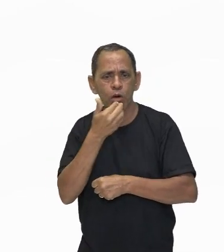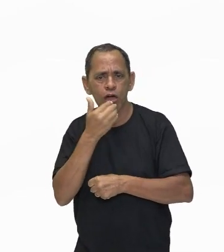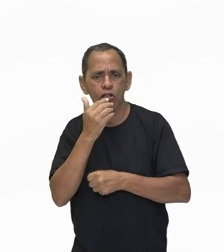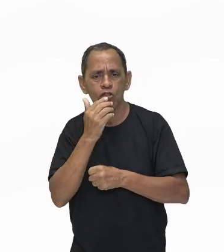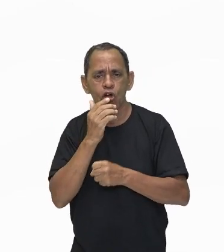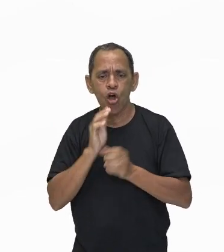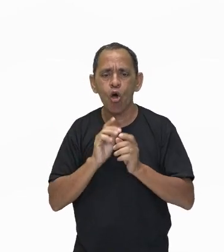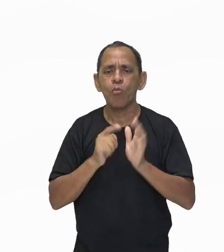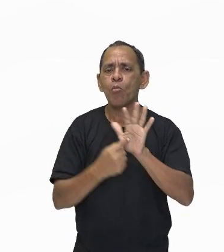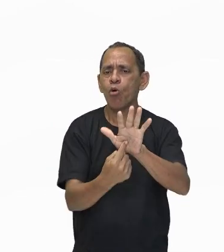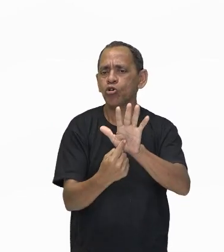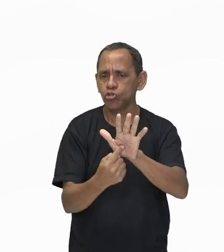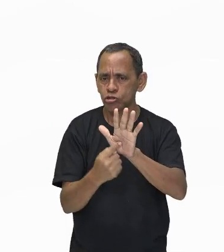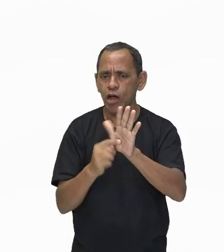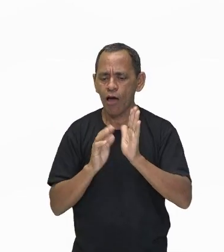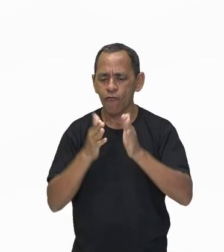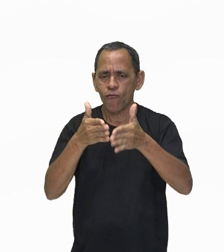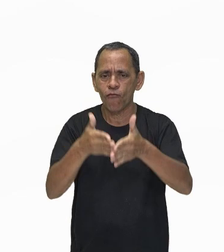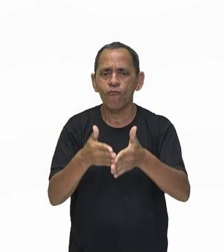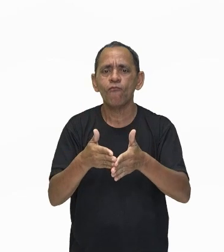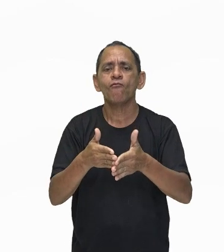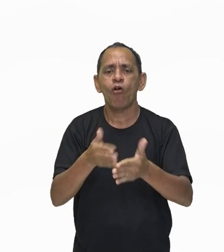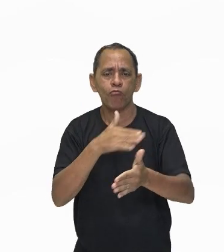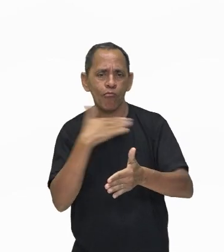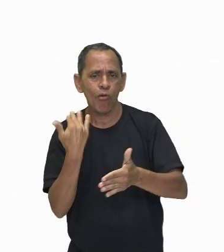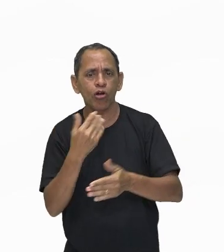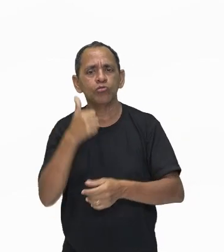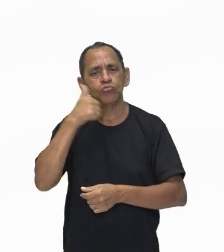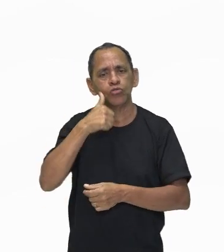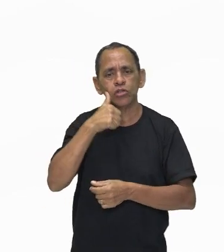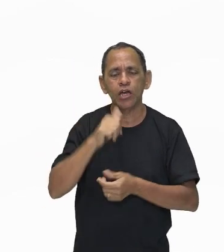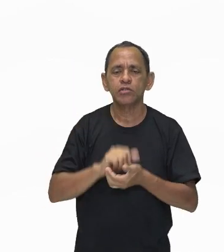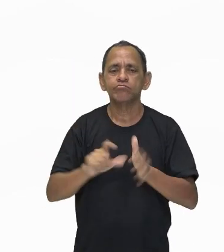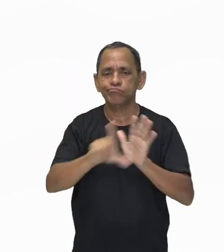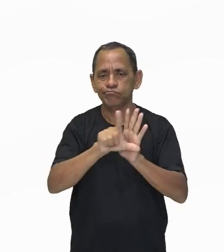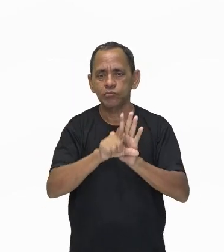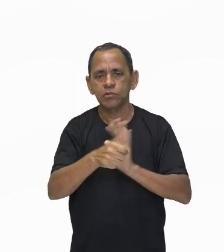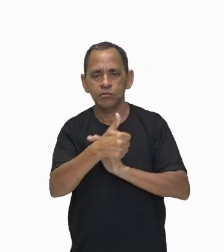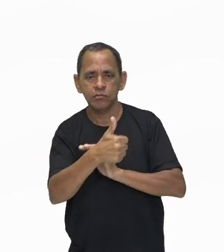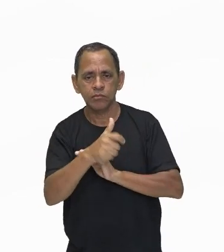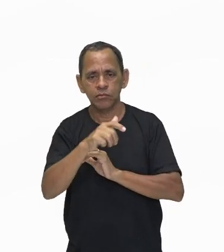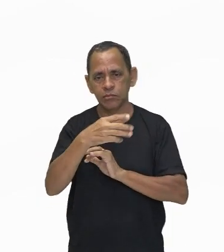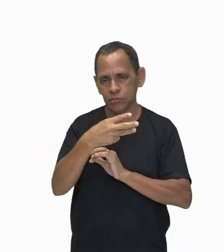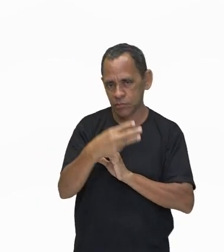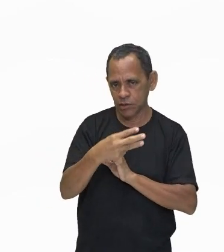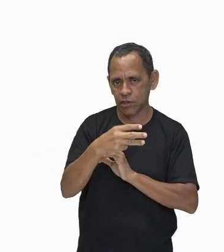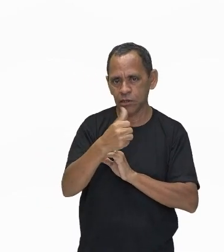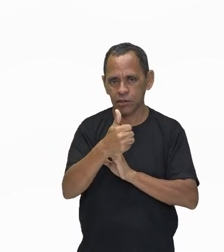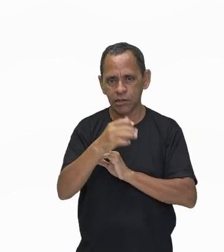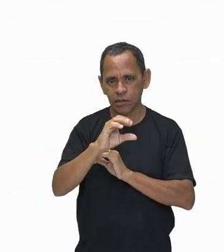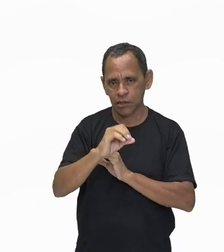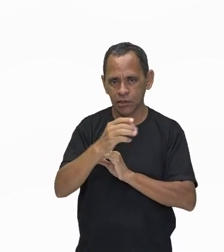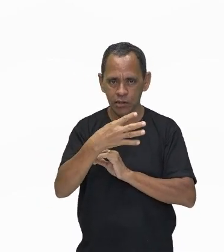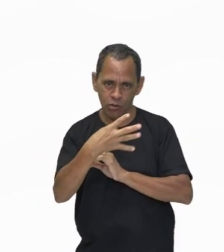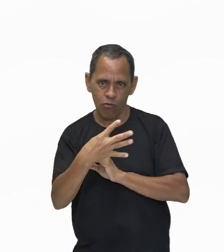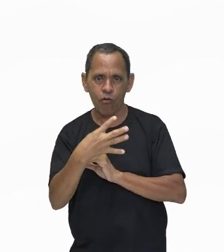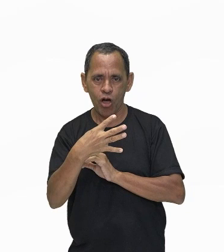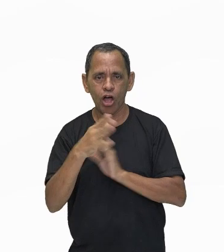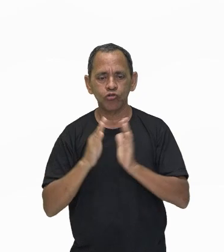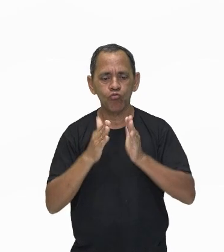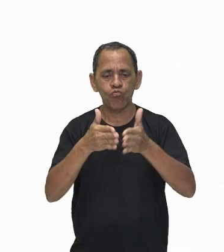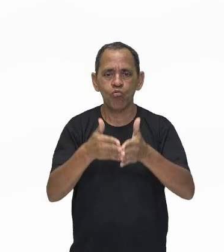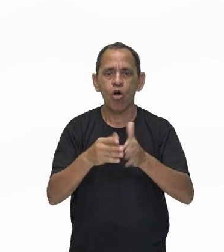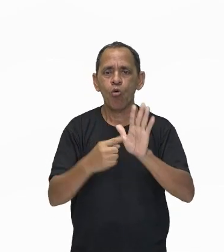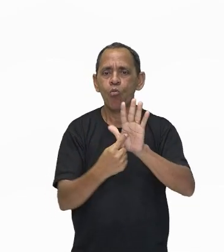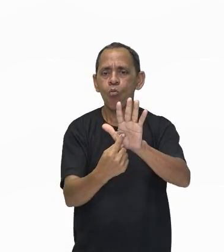violentas, então, de mulheres, tá? Então, a Lei Federal número 13.104 especifica o assassinato